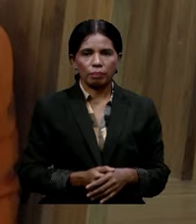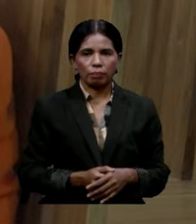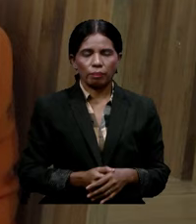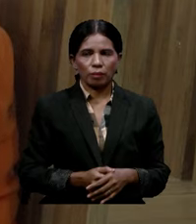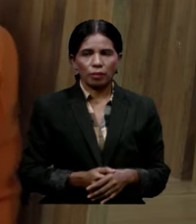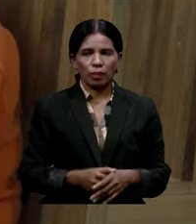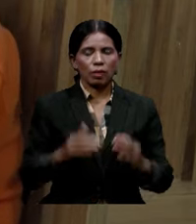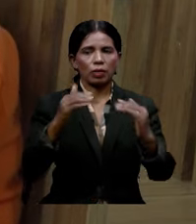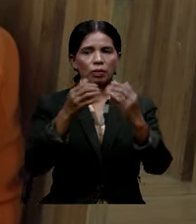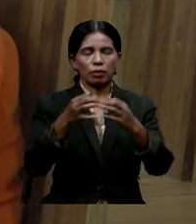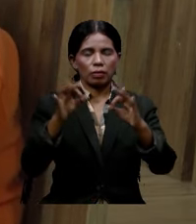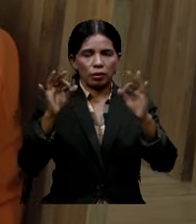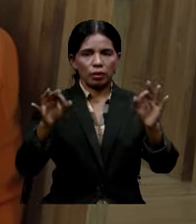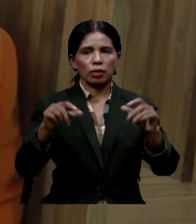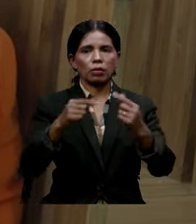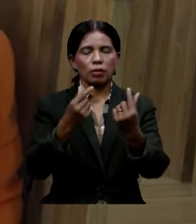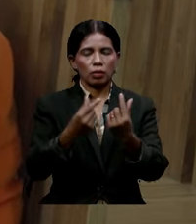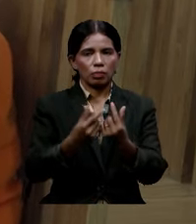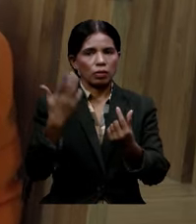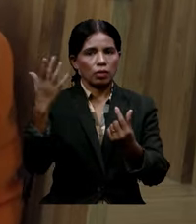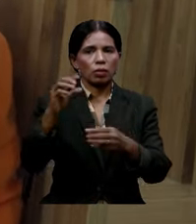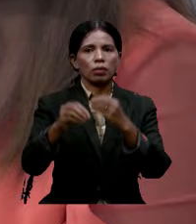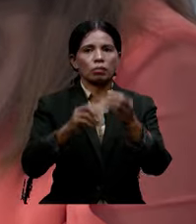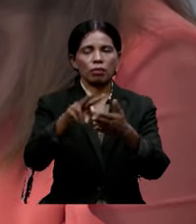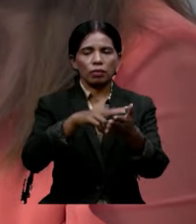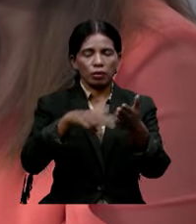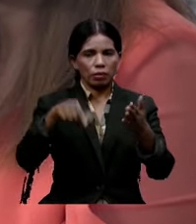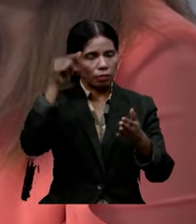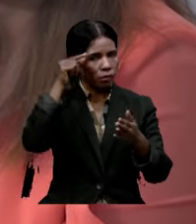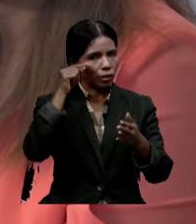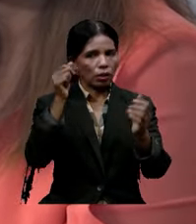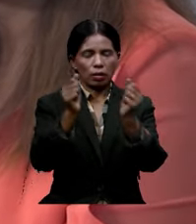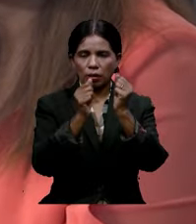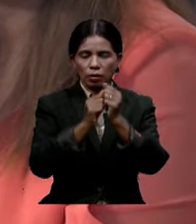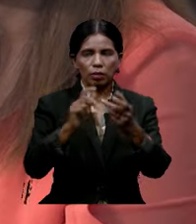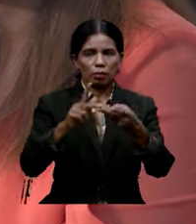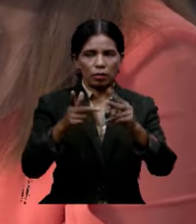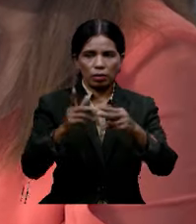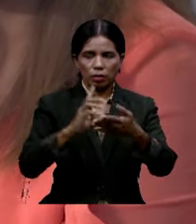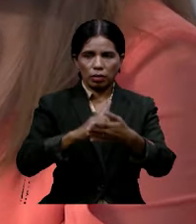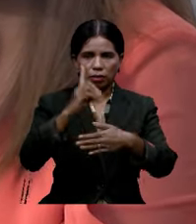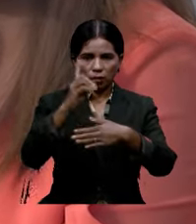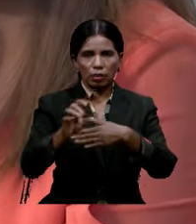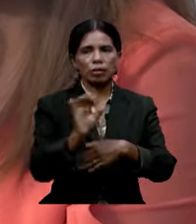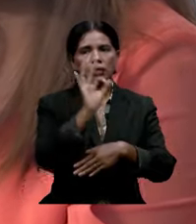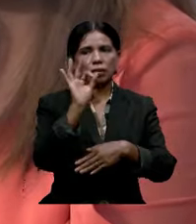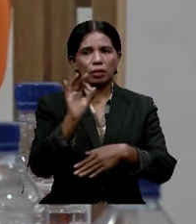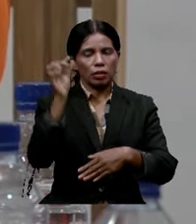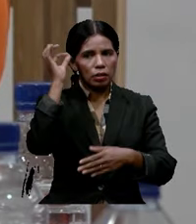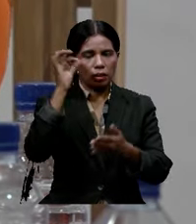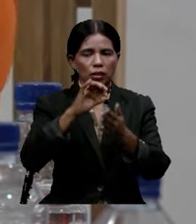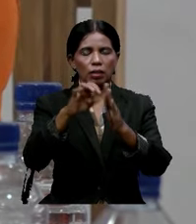Rafael remata encontro com a rede referral Sira com a violência baseada no gênero, a muito com o parceiro de desenvolvimento Sira, sexta, né? Secretaria de